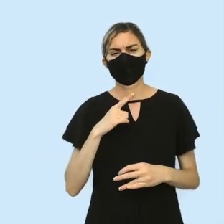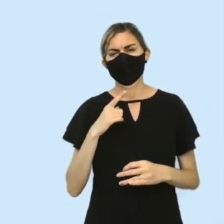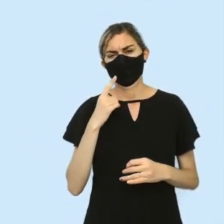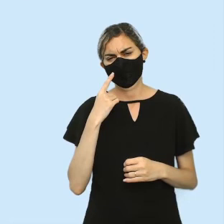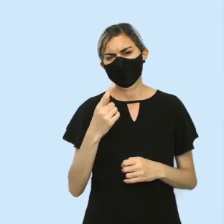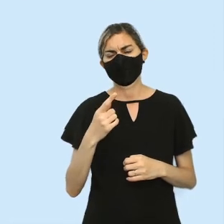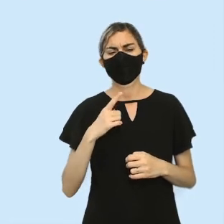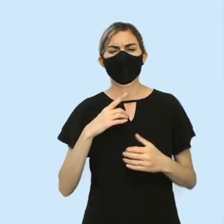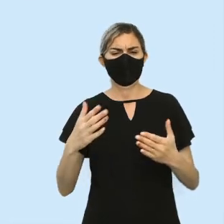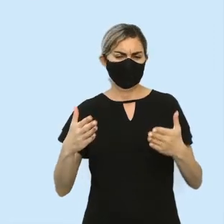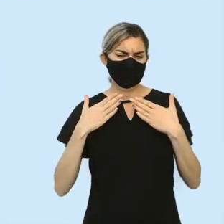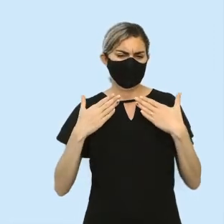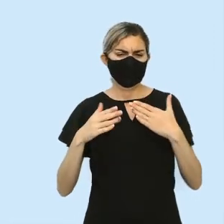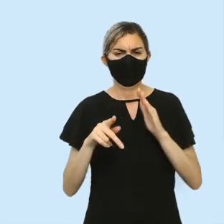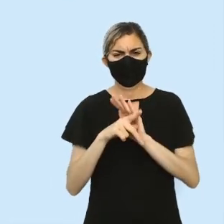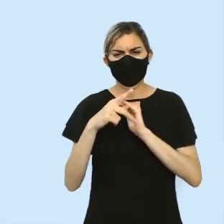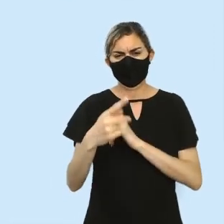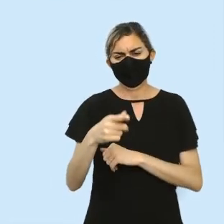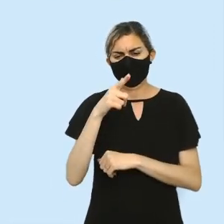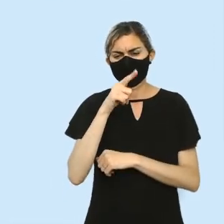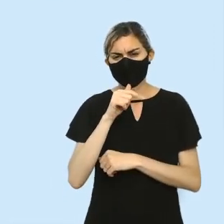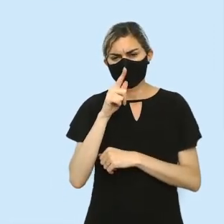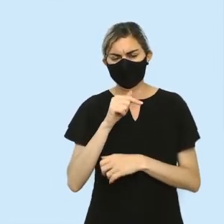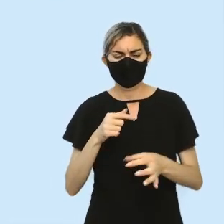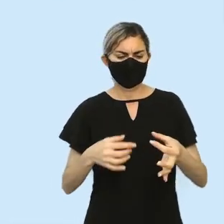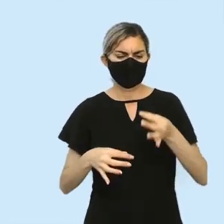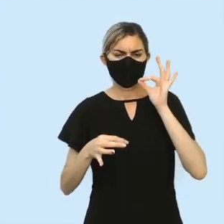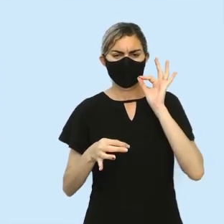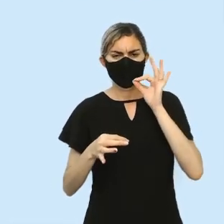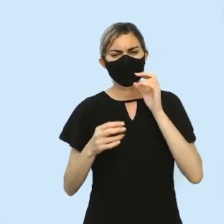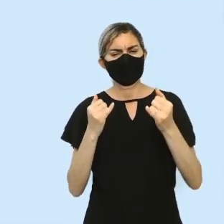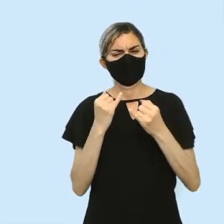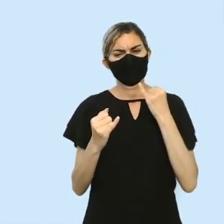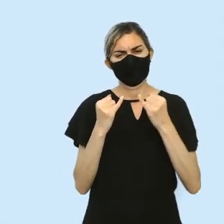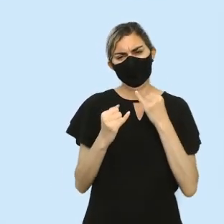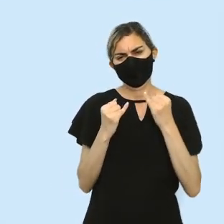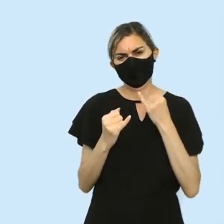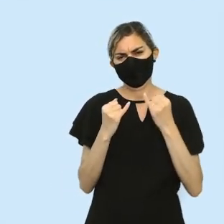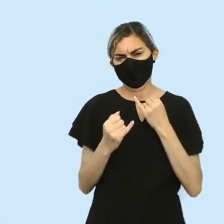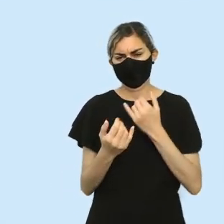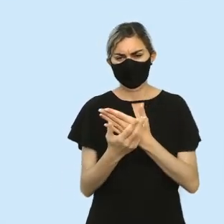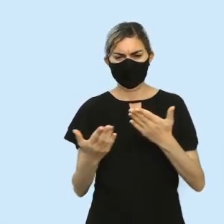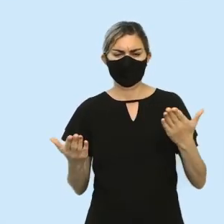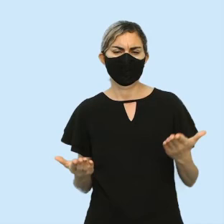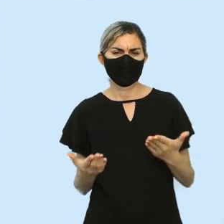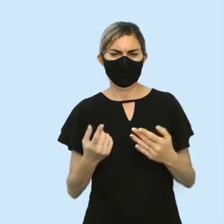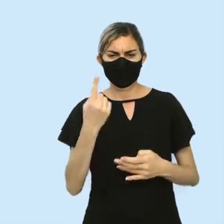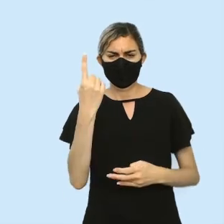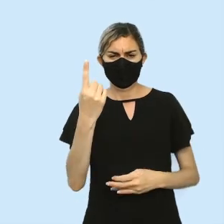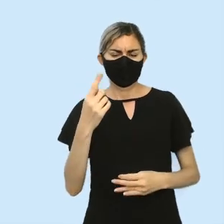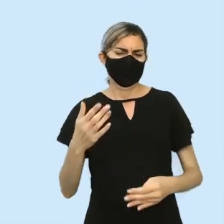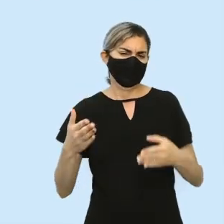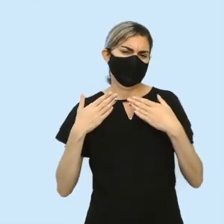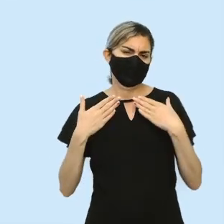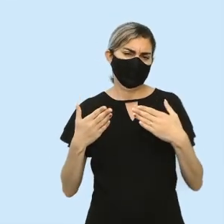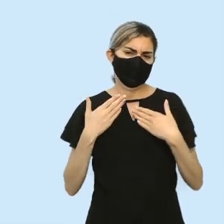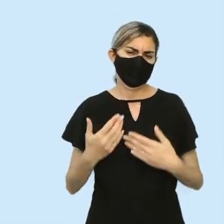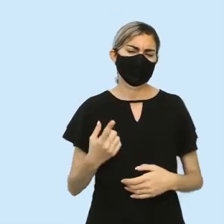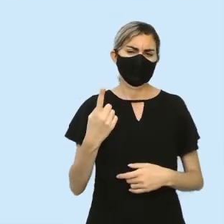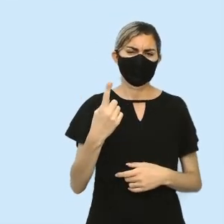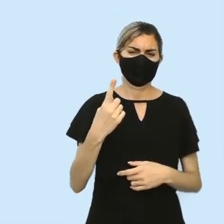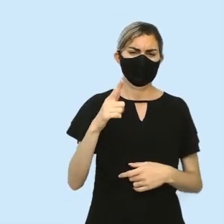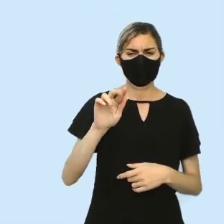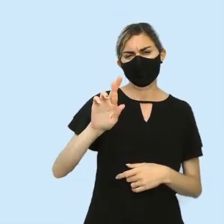considerar que o calor específico da água e do chá são bem parecidos, que é 1 caloria